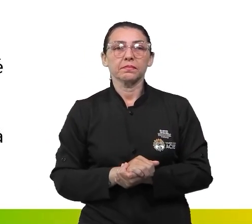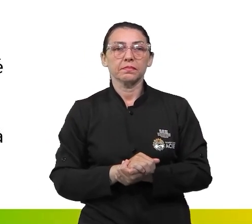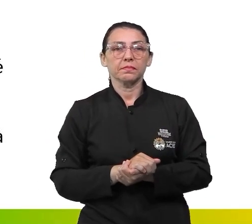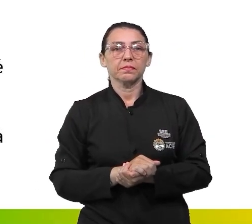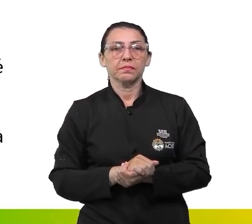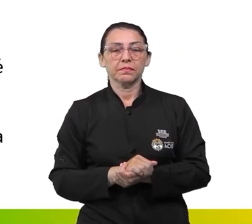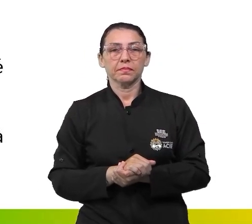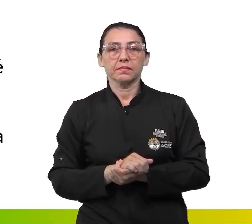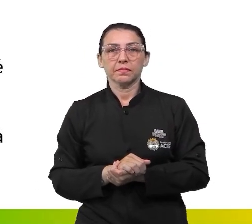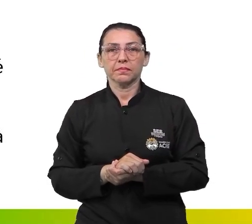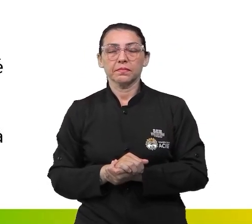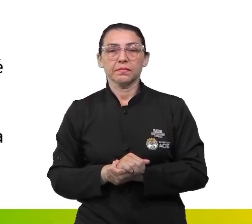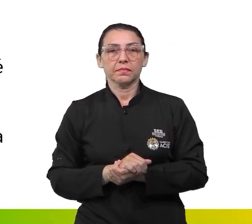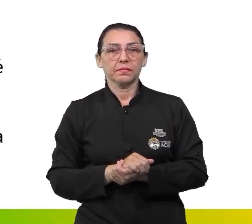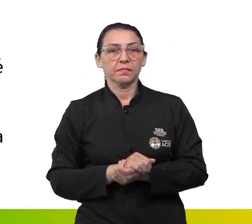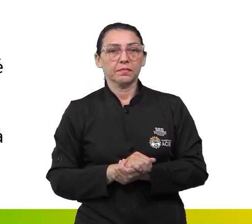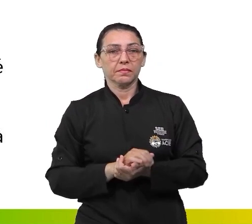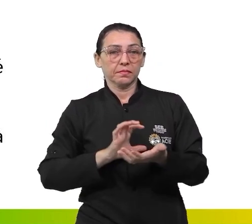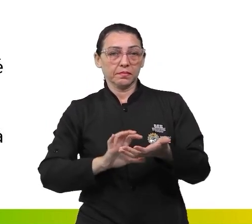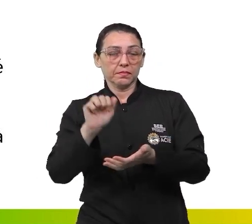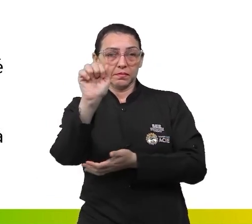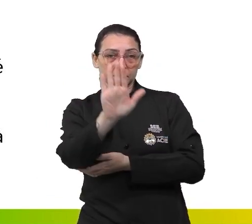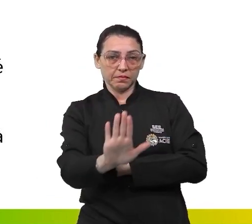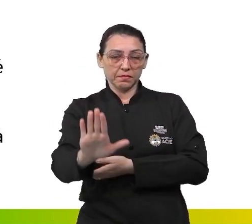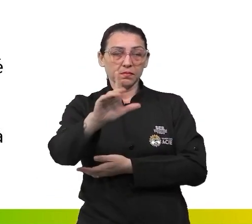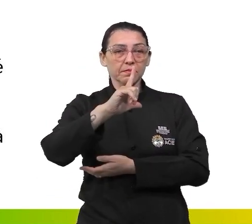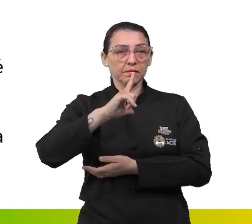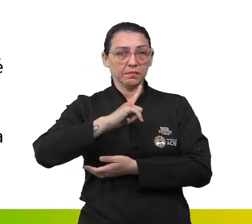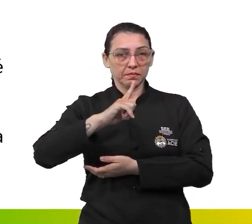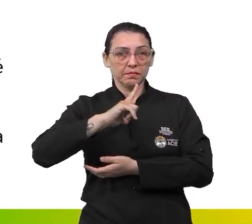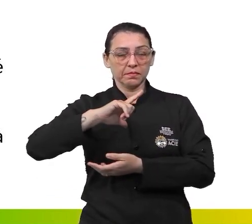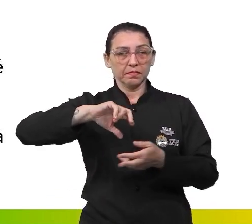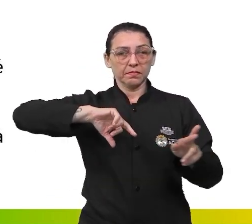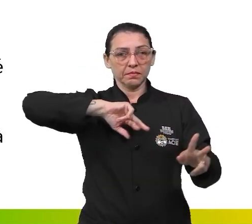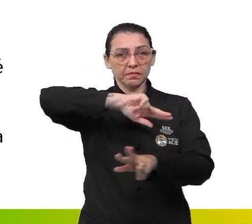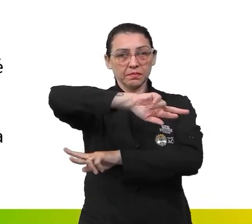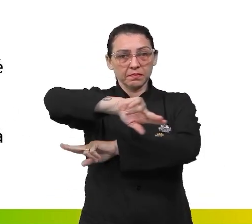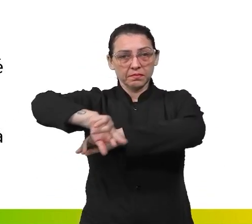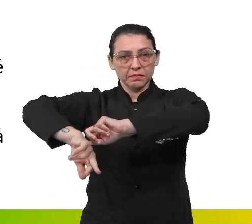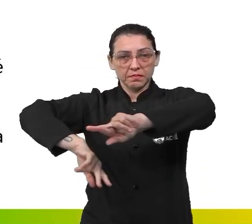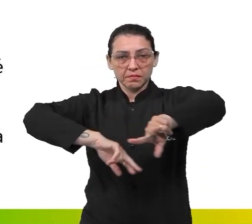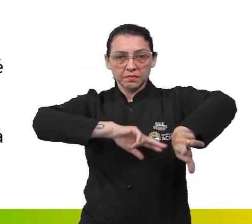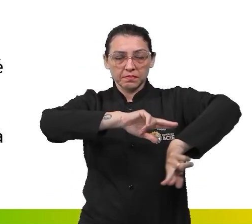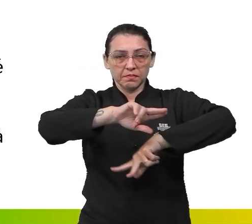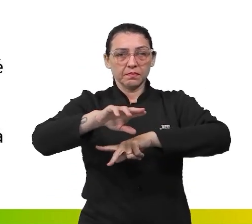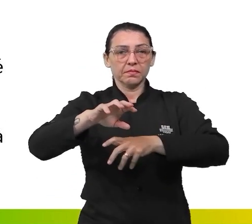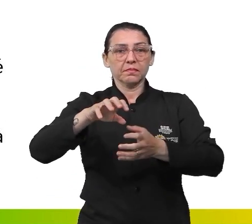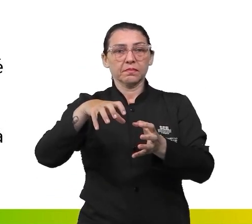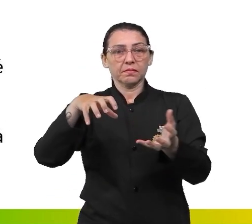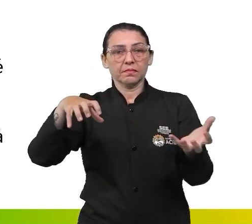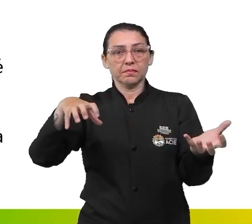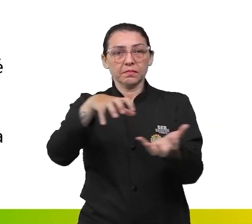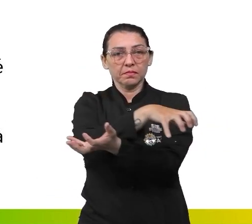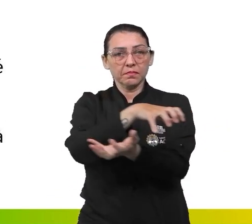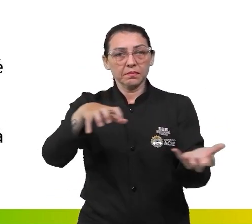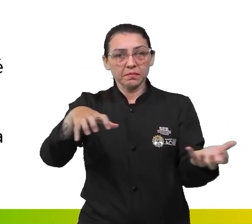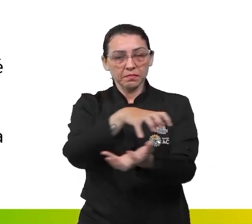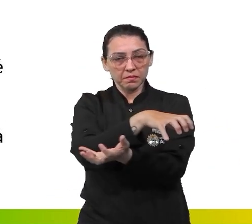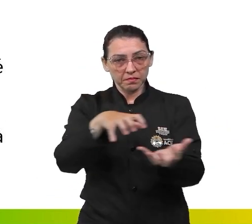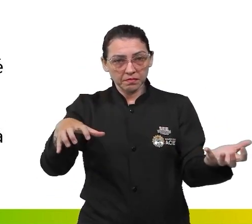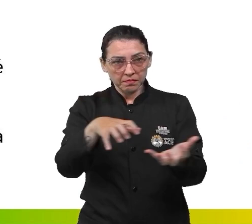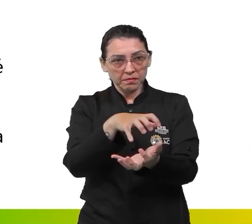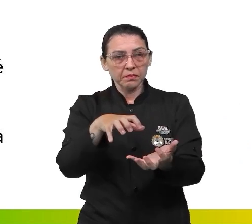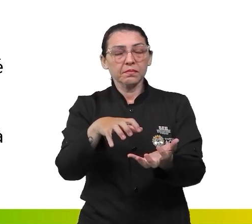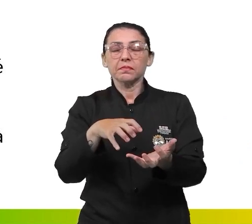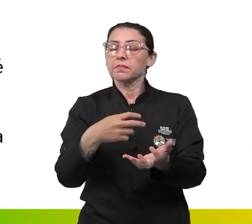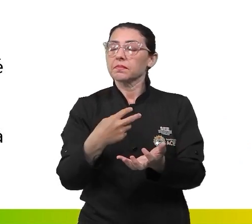bióticos? Pessoal, o continente americano, ele tem uma grande diversidade de biomas e ecossistemas, tá? E